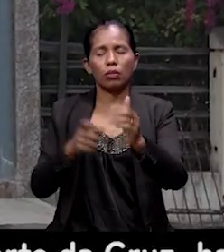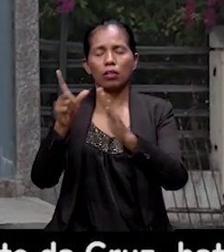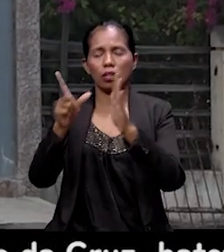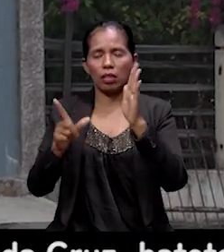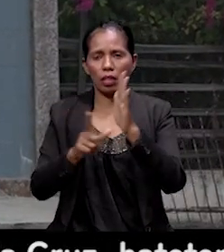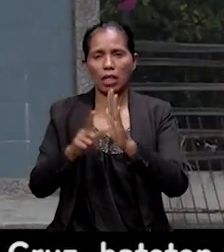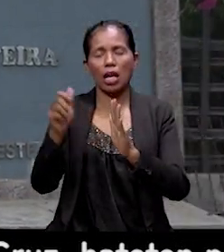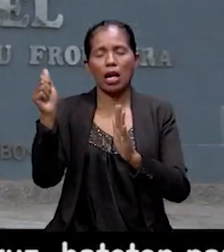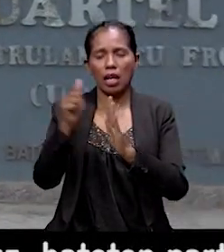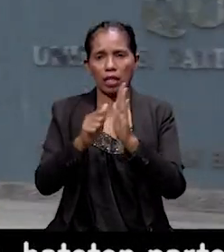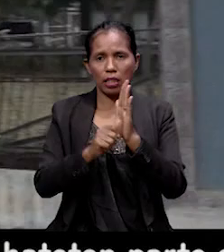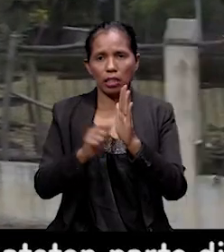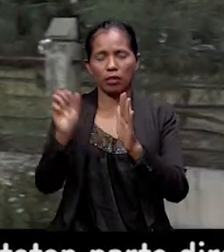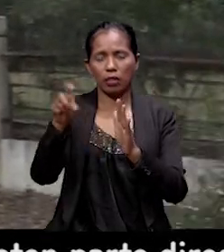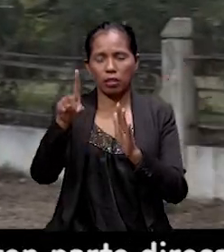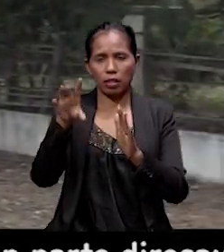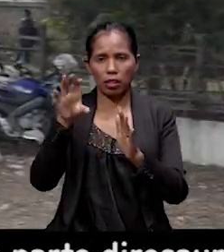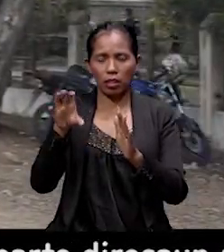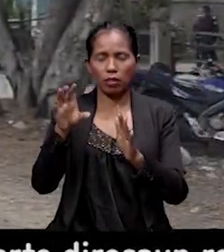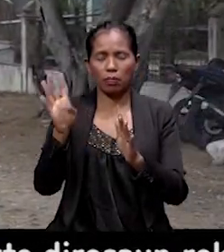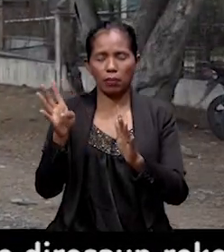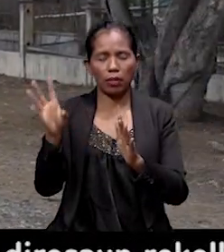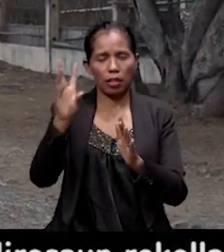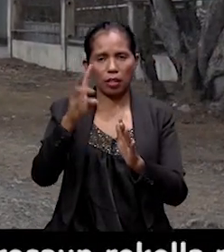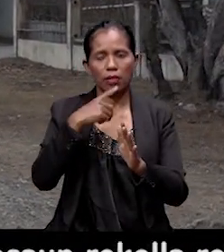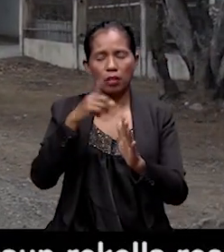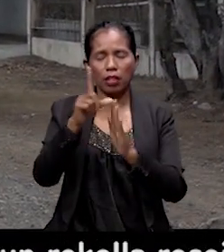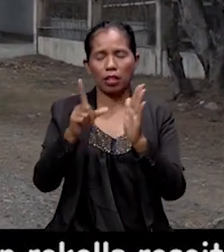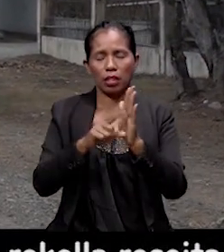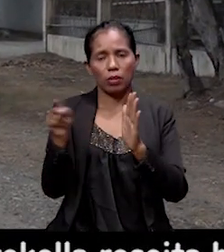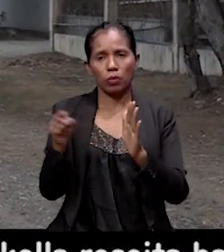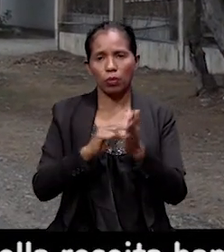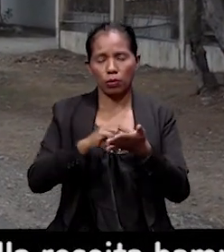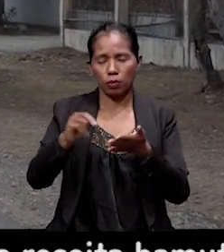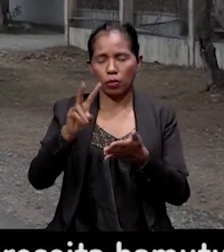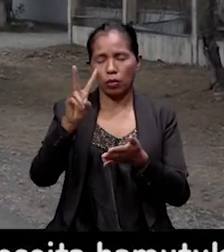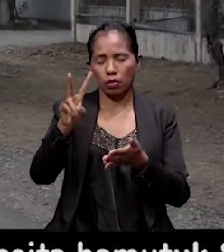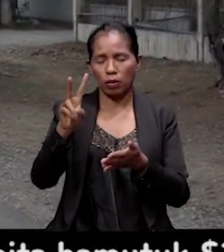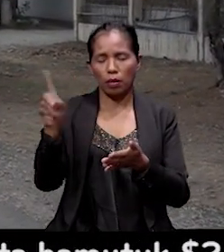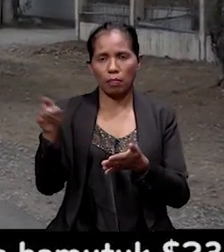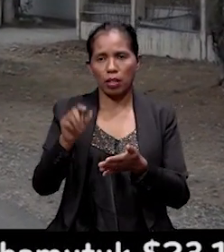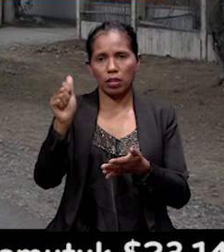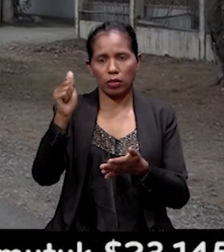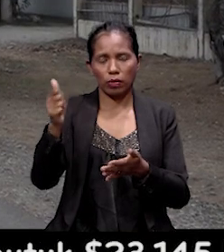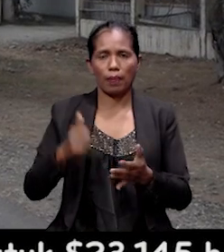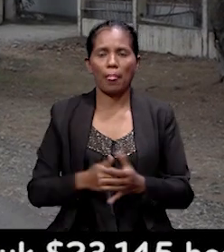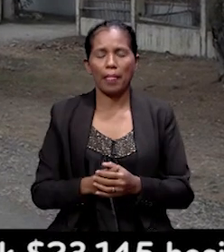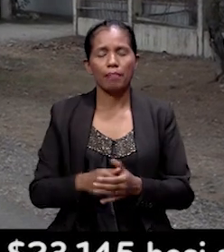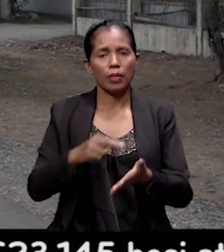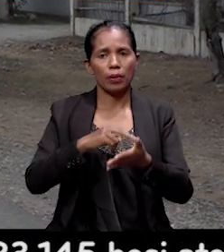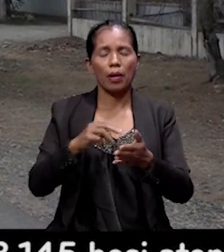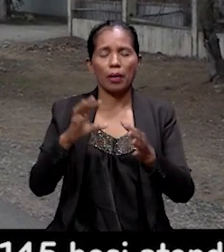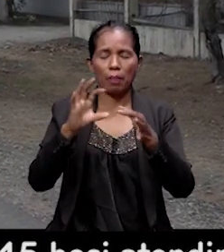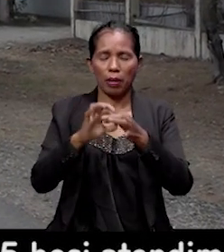resignen no Lei Segurança Nacional número 2 barra Rinrua Sanulu, no número 3 barra Rinrua Sanulu. No membro